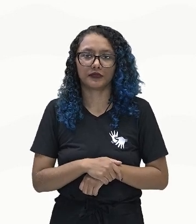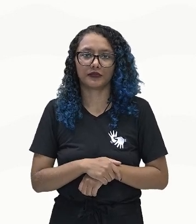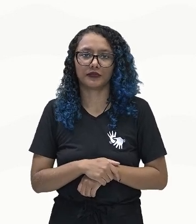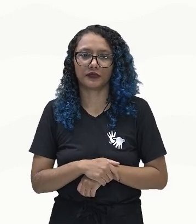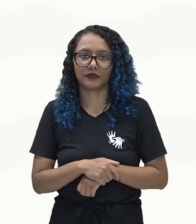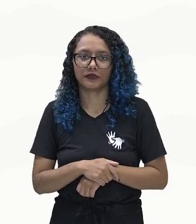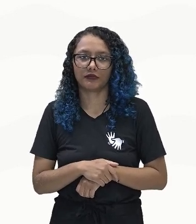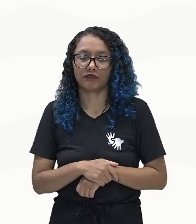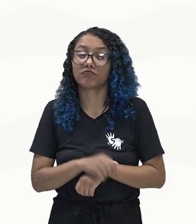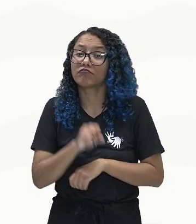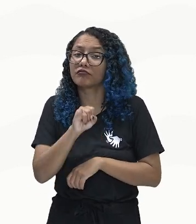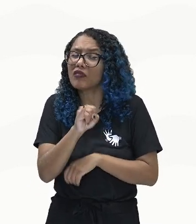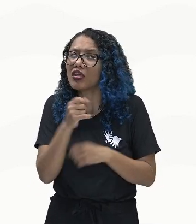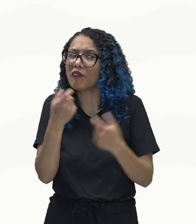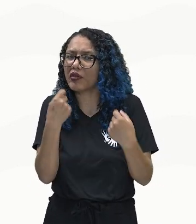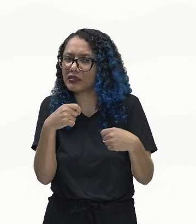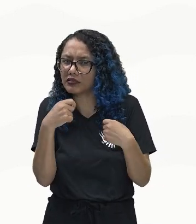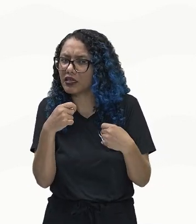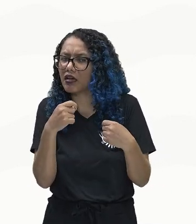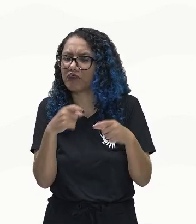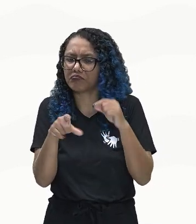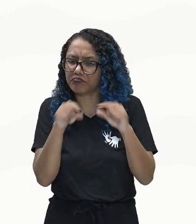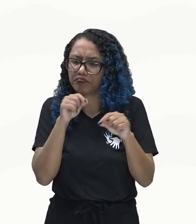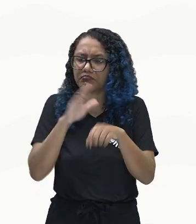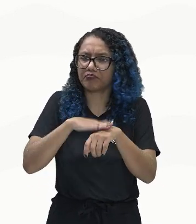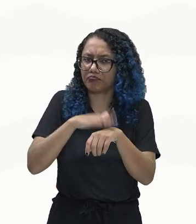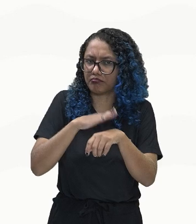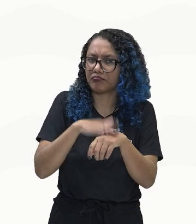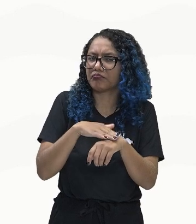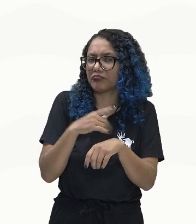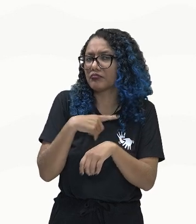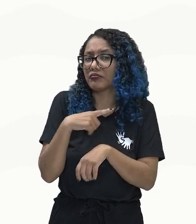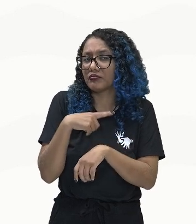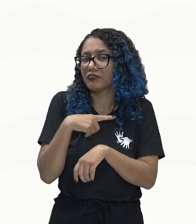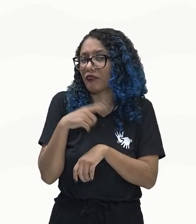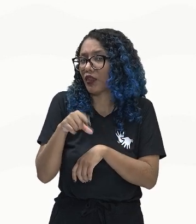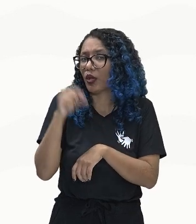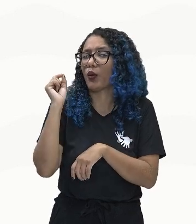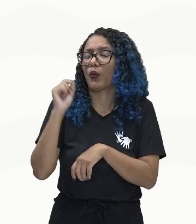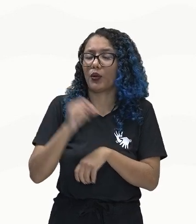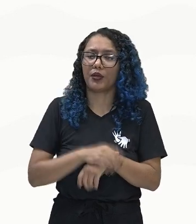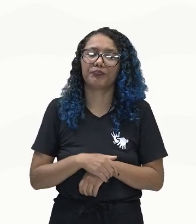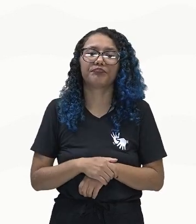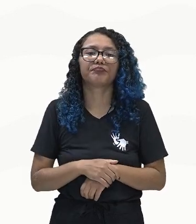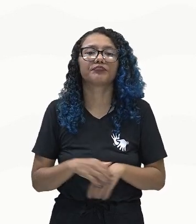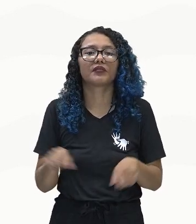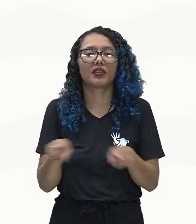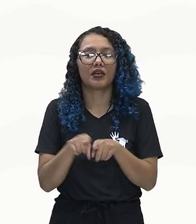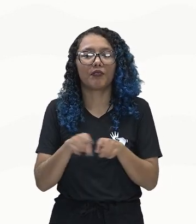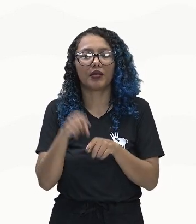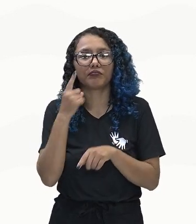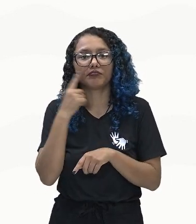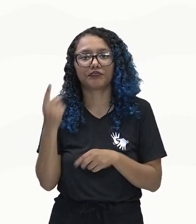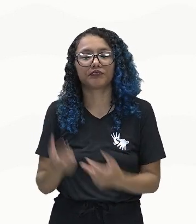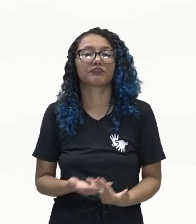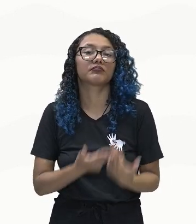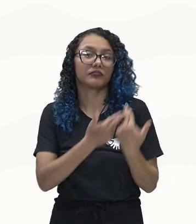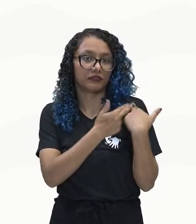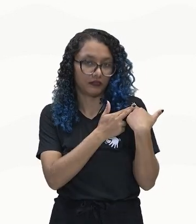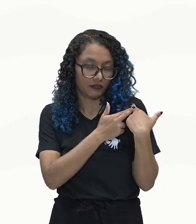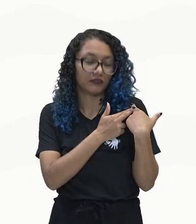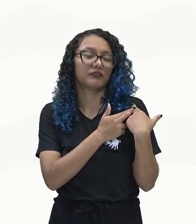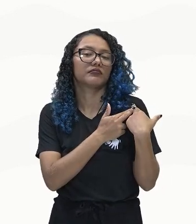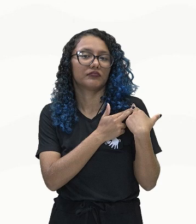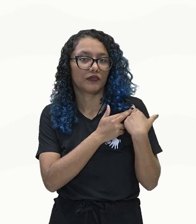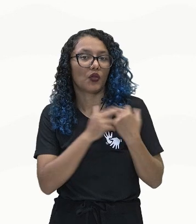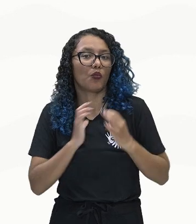a necessidade, né? Possui autonomia para fazer essas escolhas. Ele é um ser responsável com as suas atitudes,